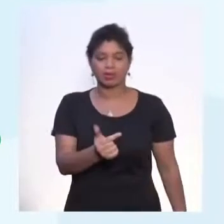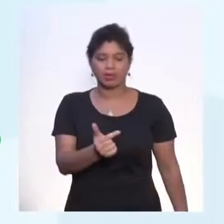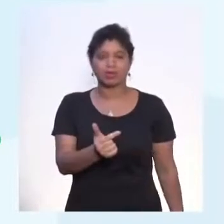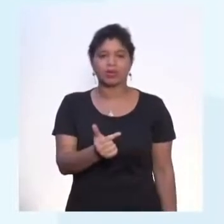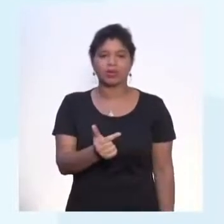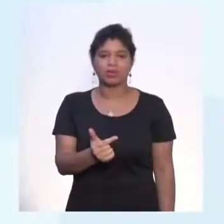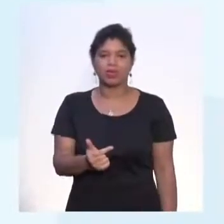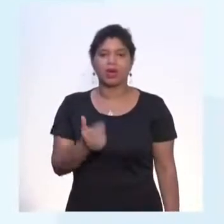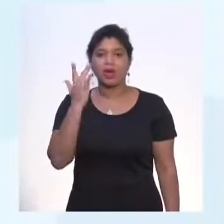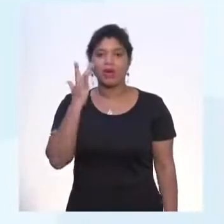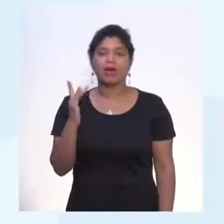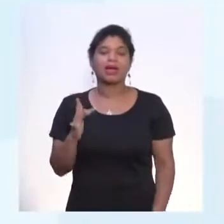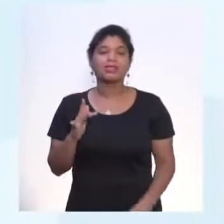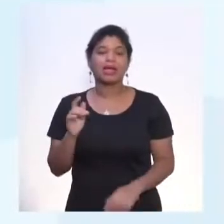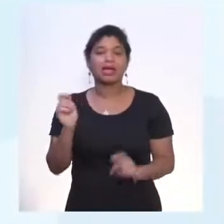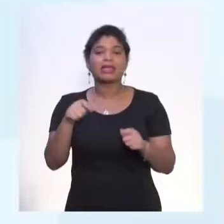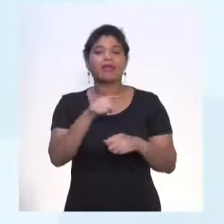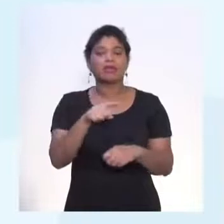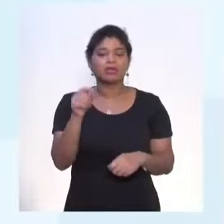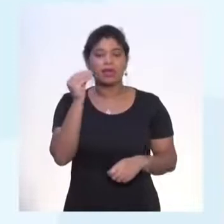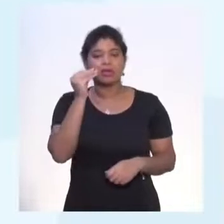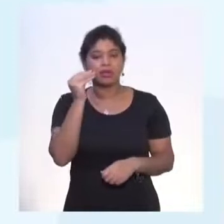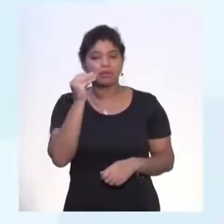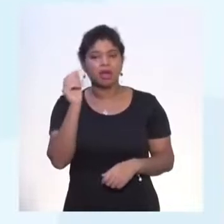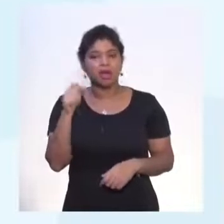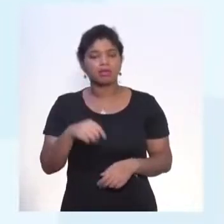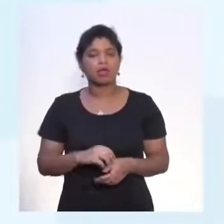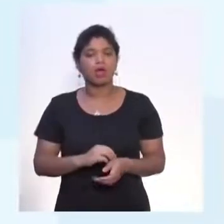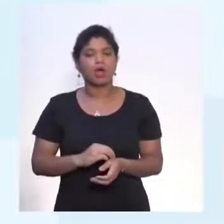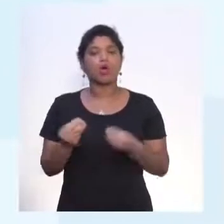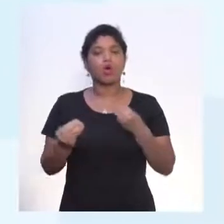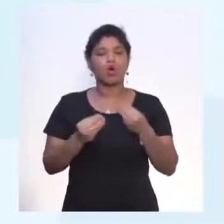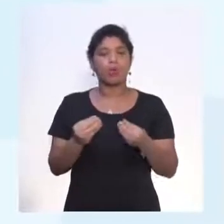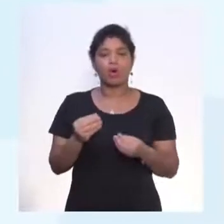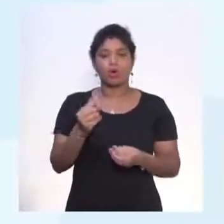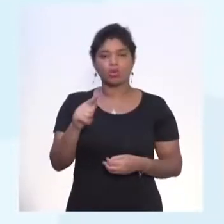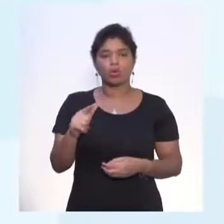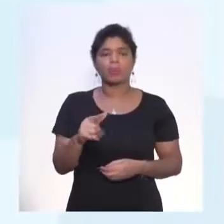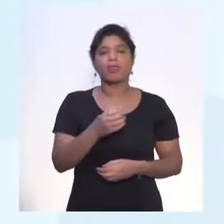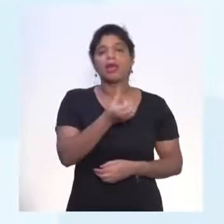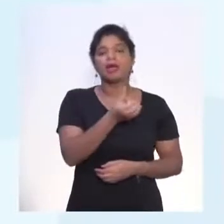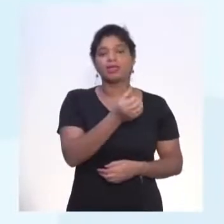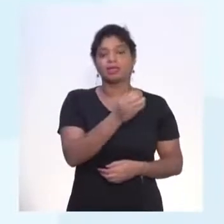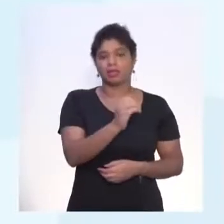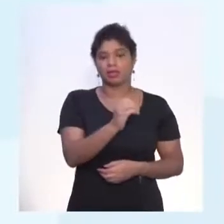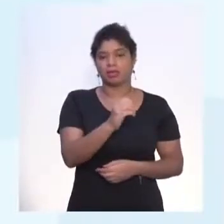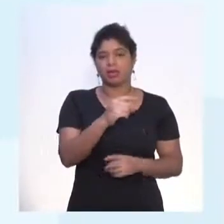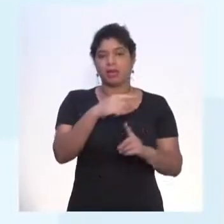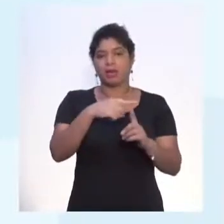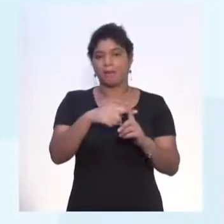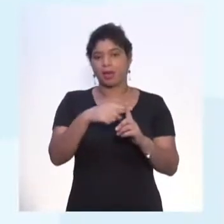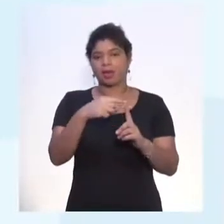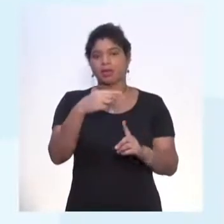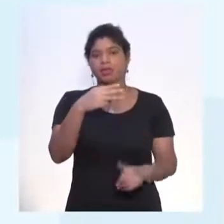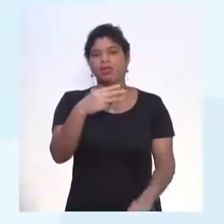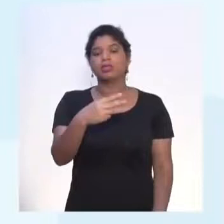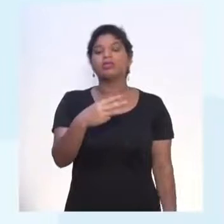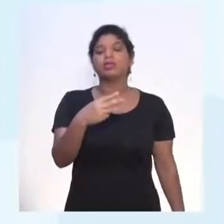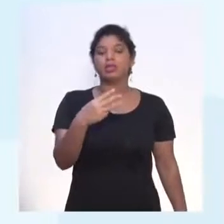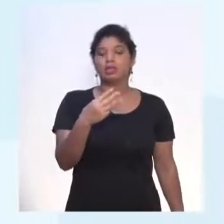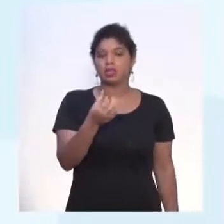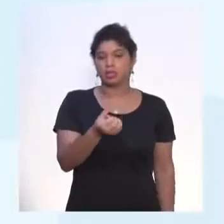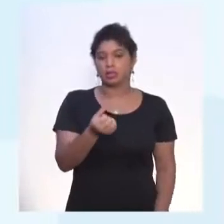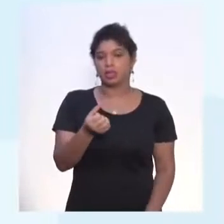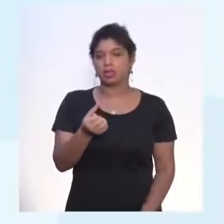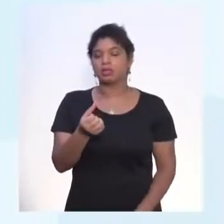tenha faltado aí, se vocês quiserem, né, colocar, eu poderia ter feito isso aqui, né? Só para a equação, né, Osmar? Sim. Então, eu ter